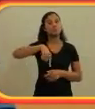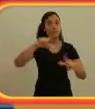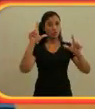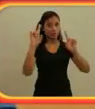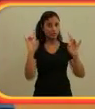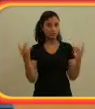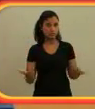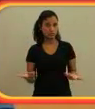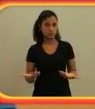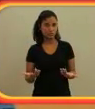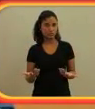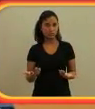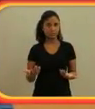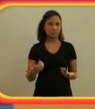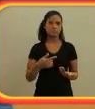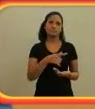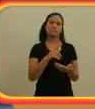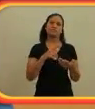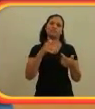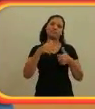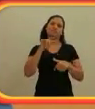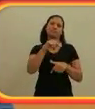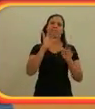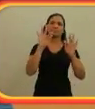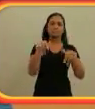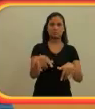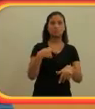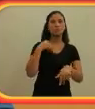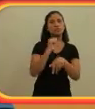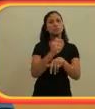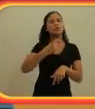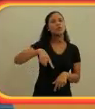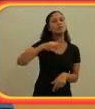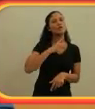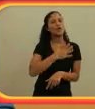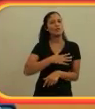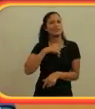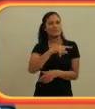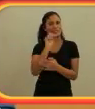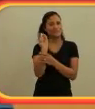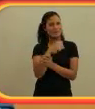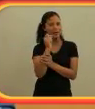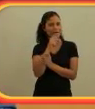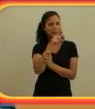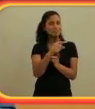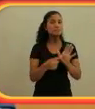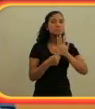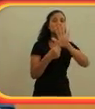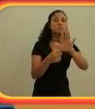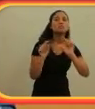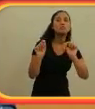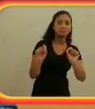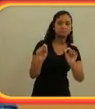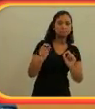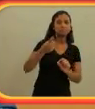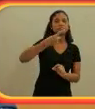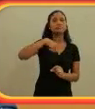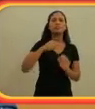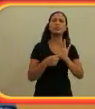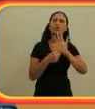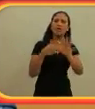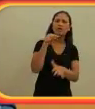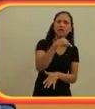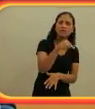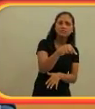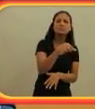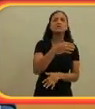Nosso programa de hoje fica por aqui. Espero que vocês tenham gostado das terapias alternativas que mostramos hoje. E que tal nos enviar outras sugestões